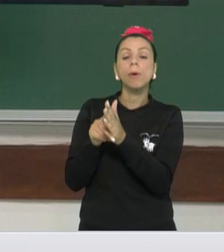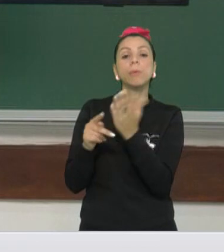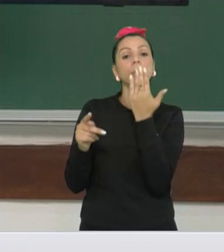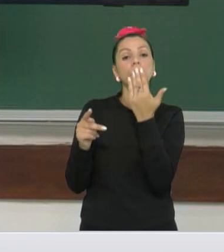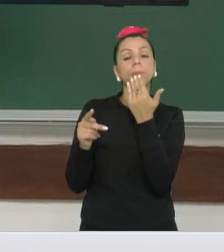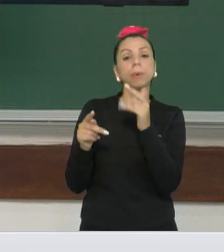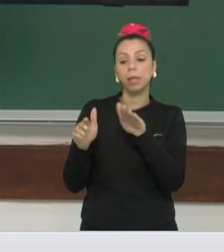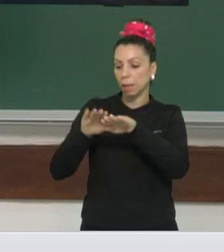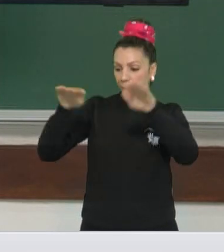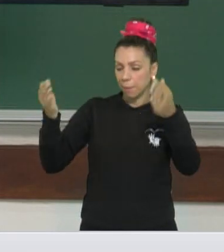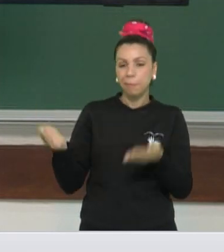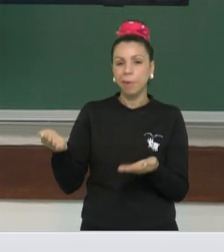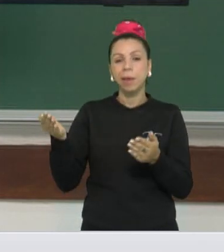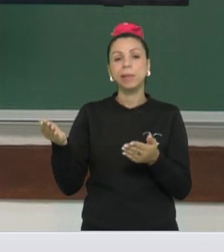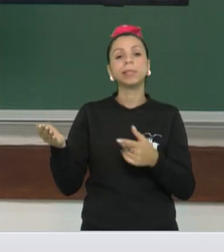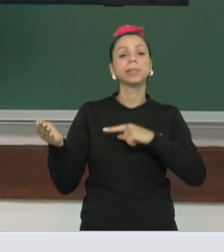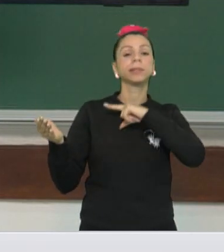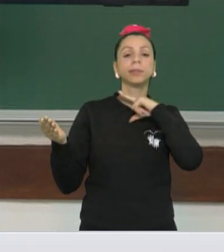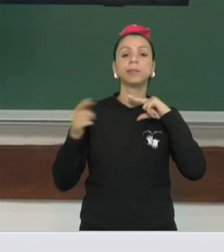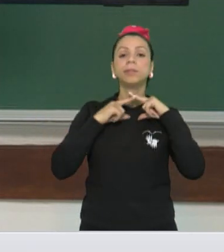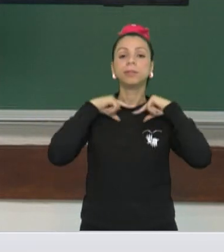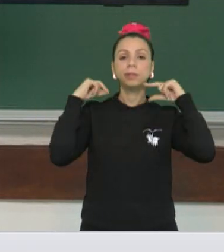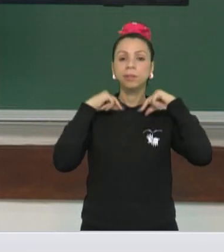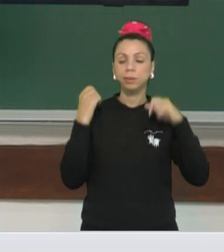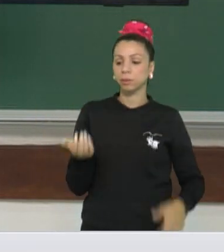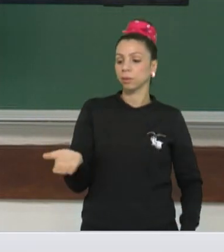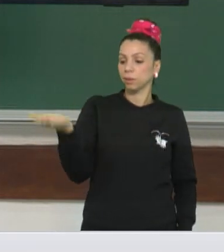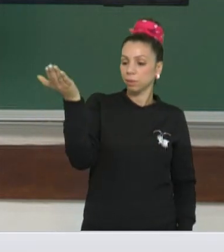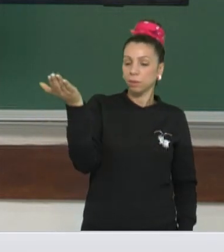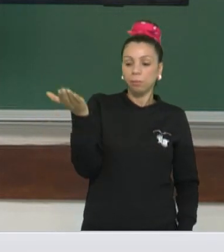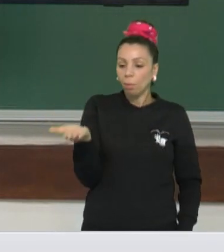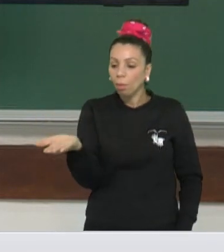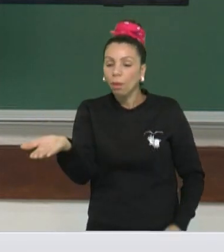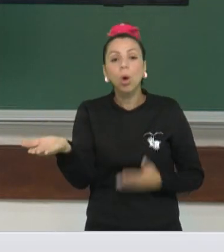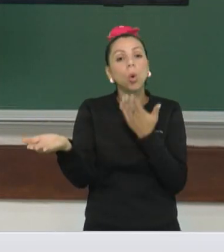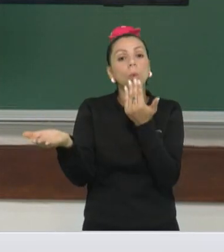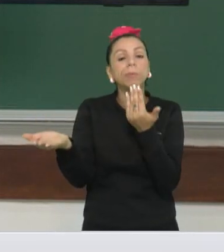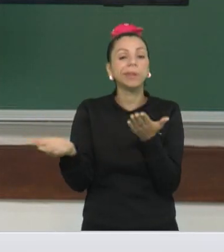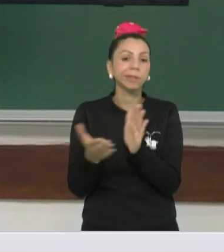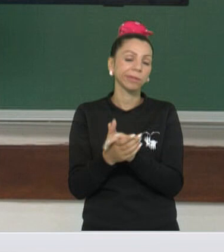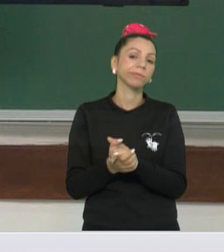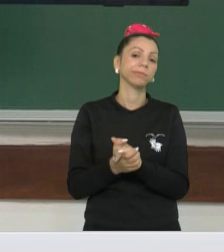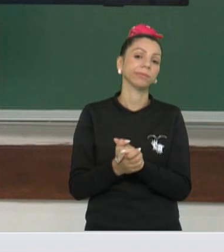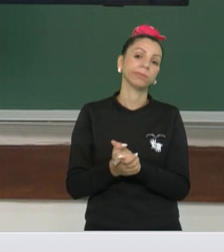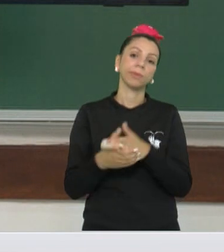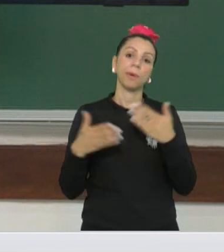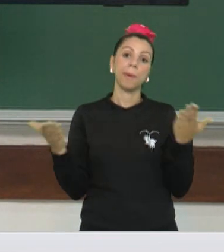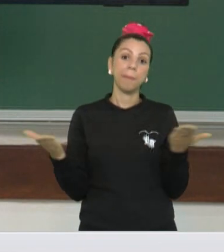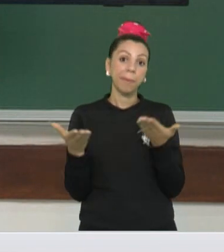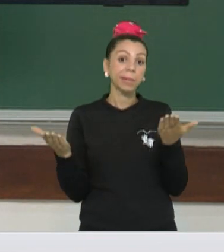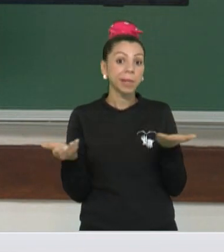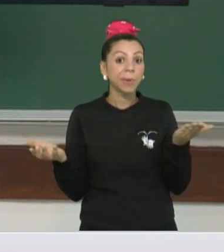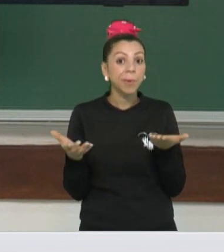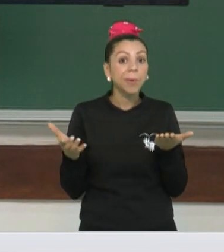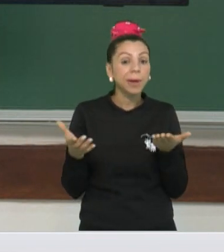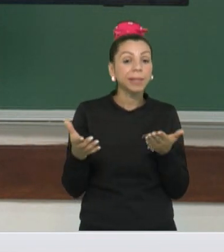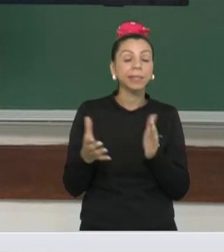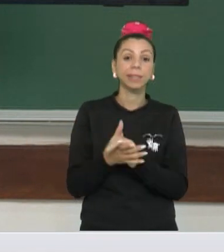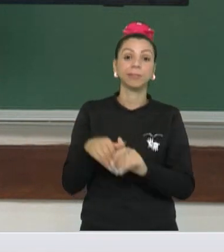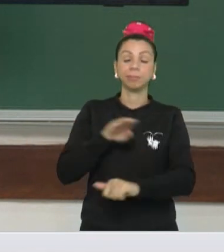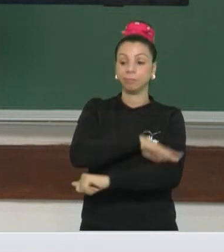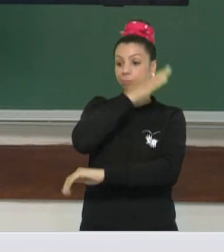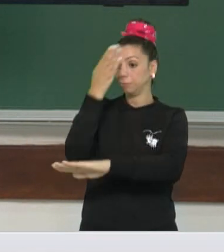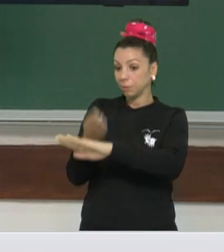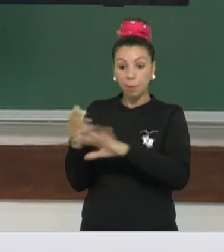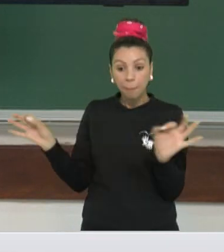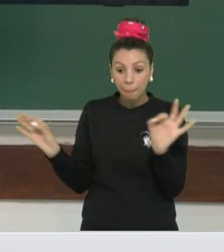gente recebia muito cliente no salão. Só que do dia para a noite, esses clientes ficaram em casa, trancados. E o que ele